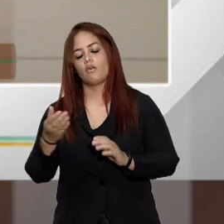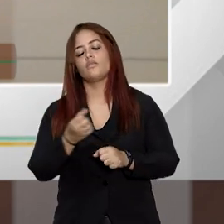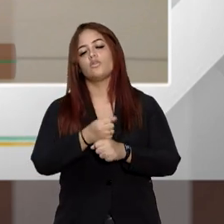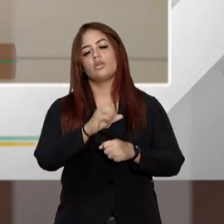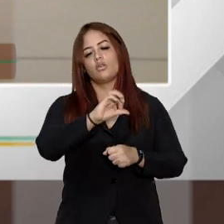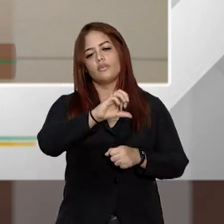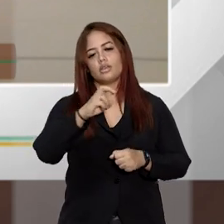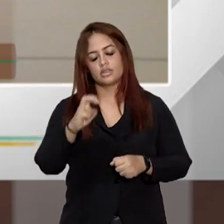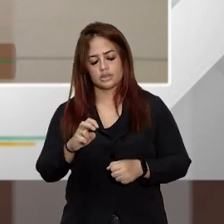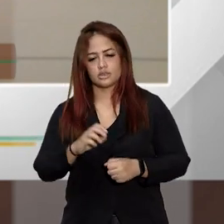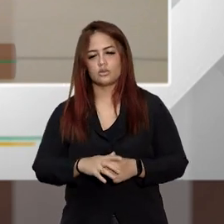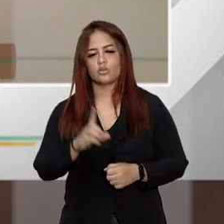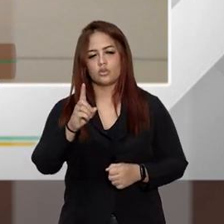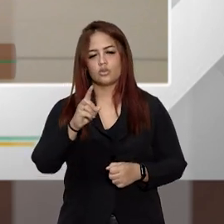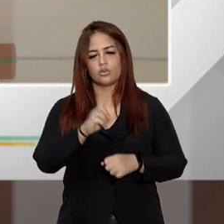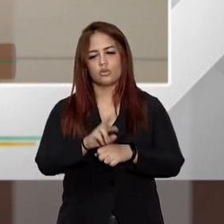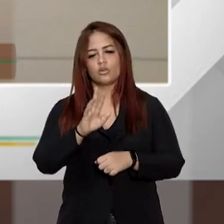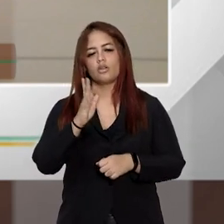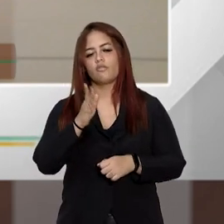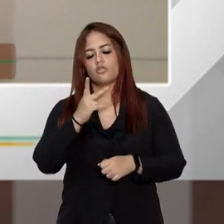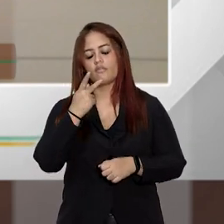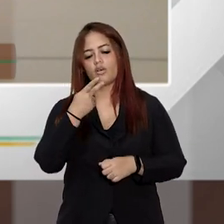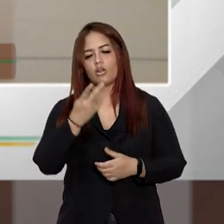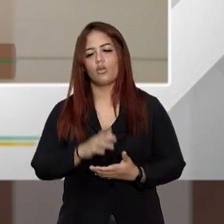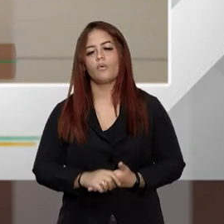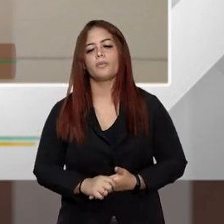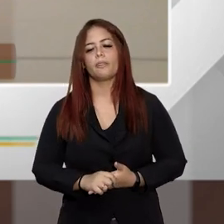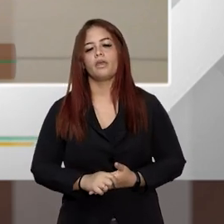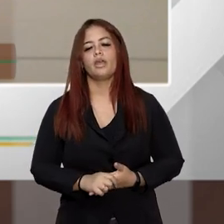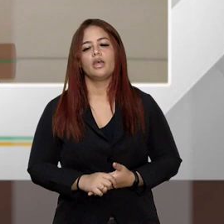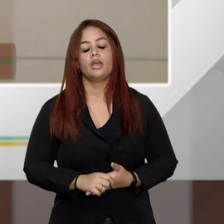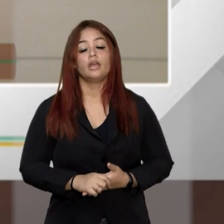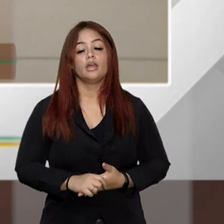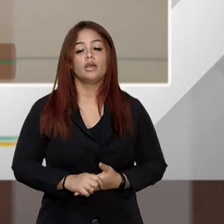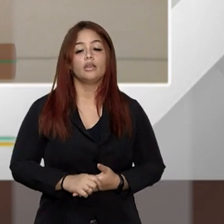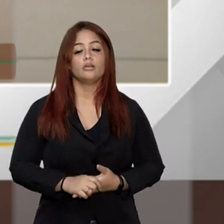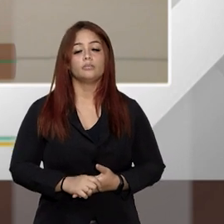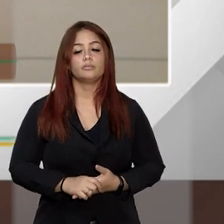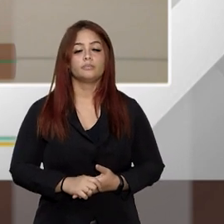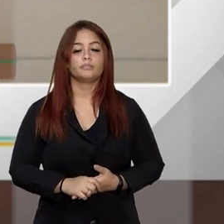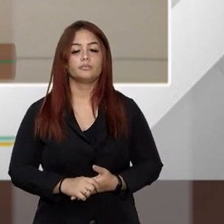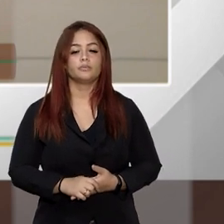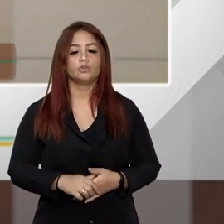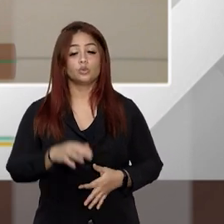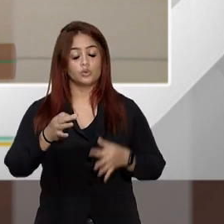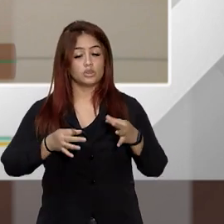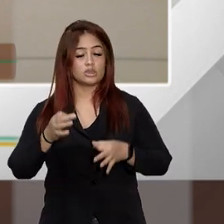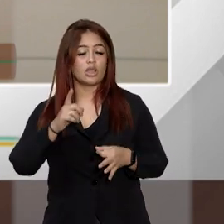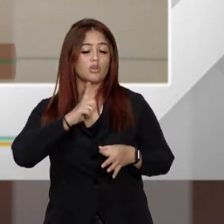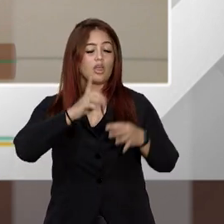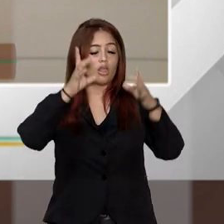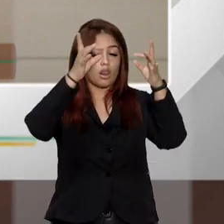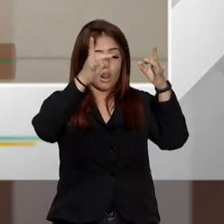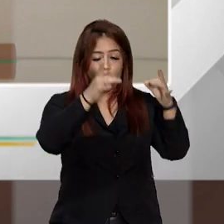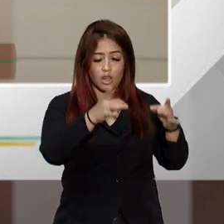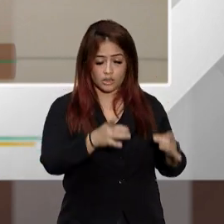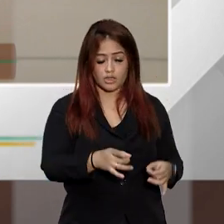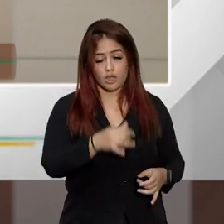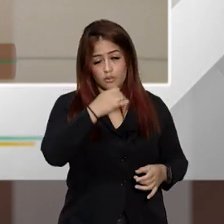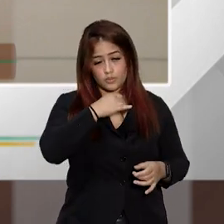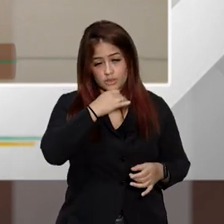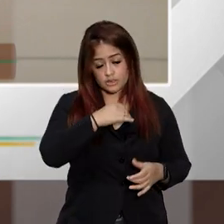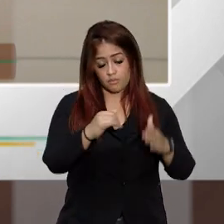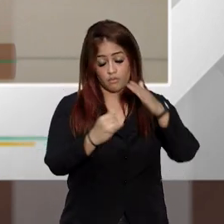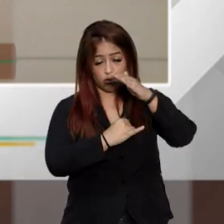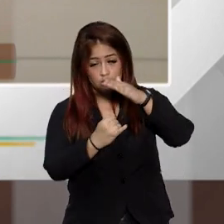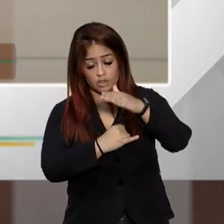9099/95, como a doutora Daniela até mencionou em um momento anterior, respondendo à primeira pergunta. O juizado tem certos critérios, como o critério